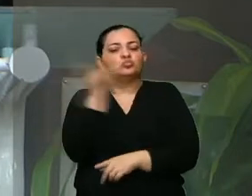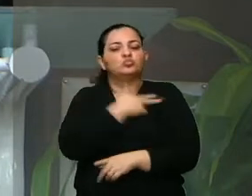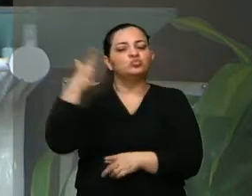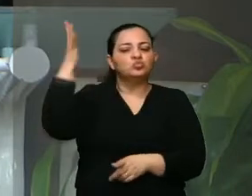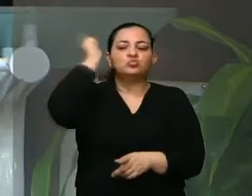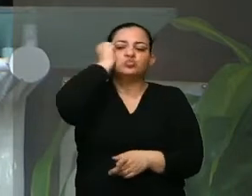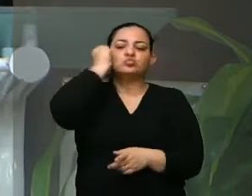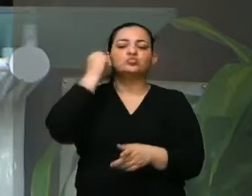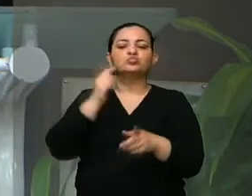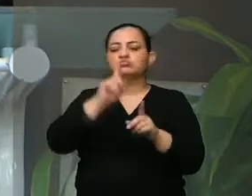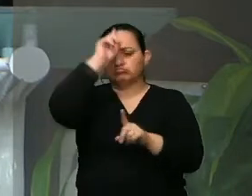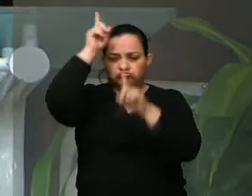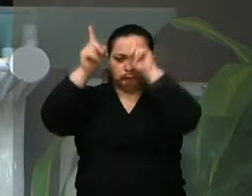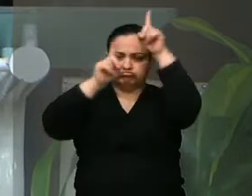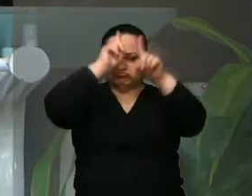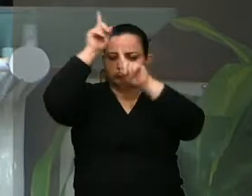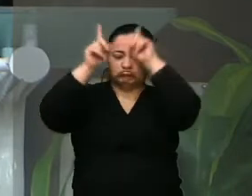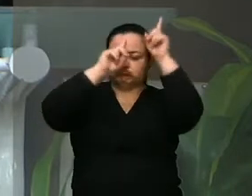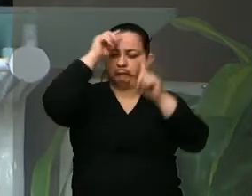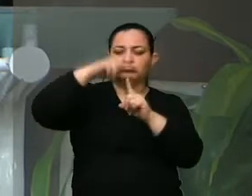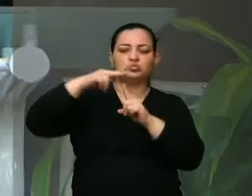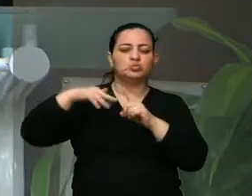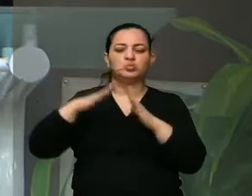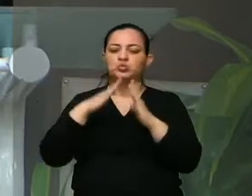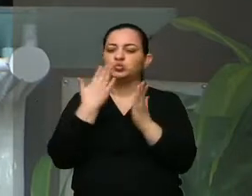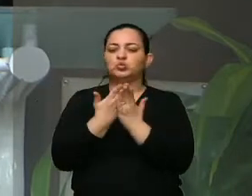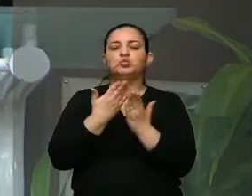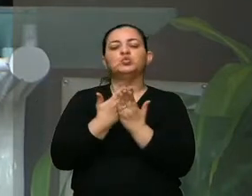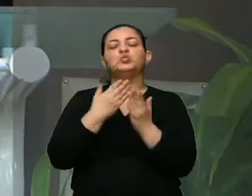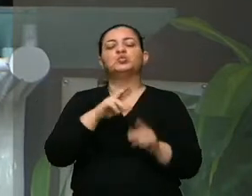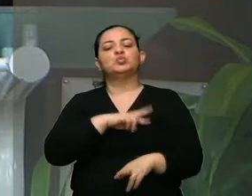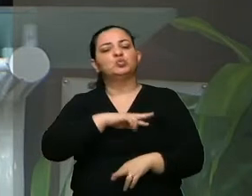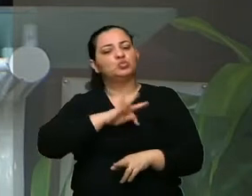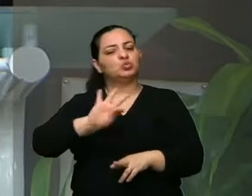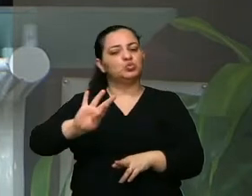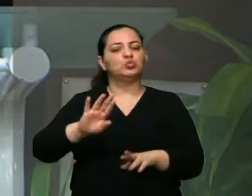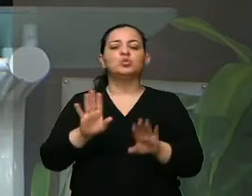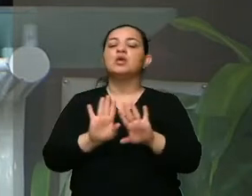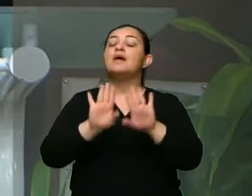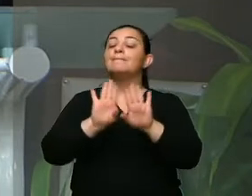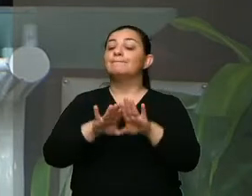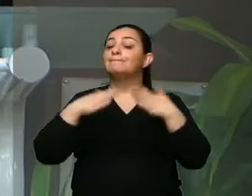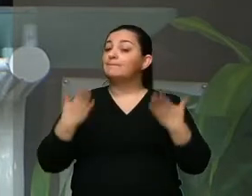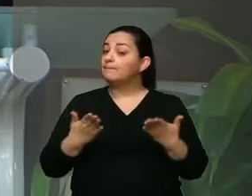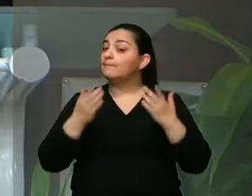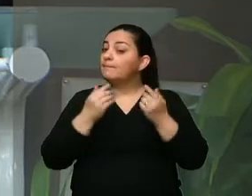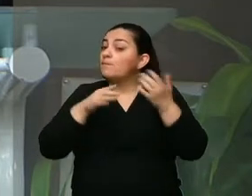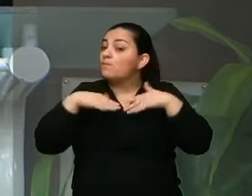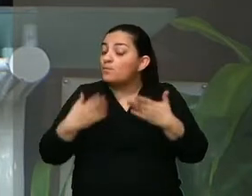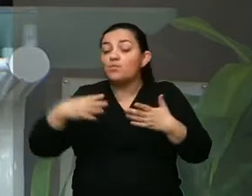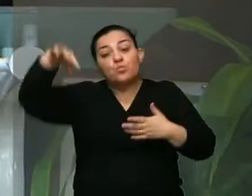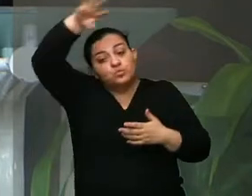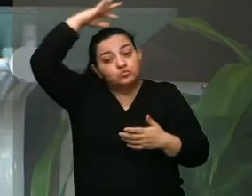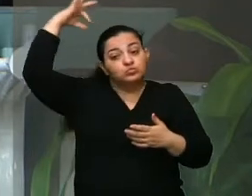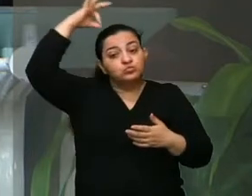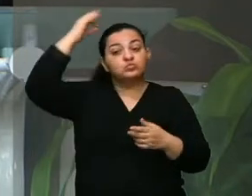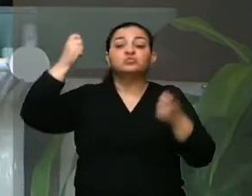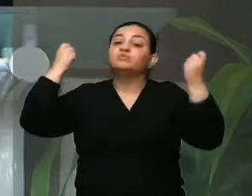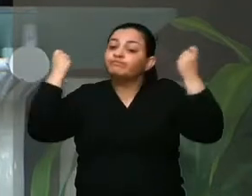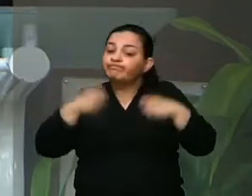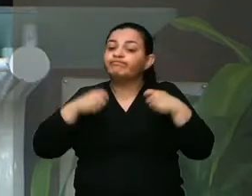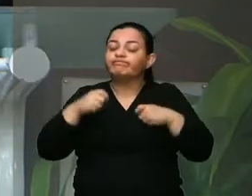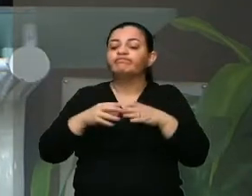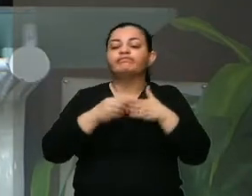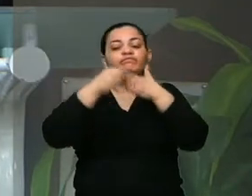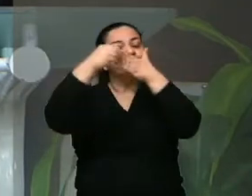espécie de ideia todos os tipos de escolas e tecnologias e tudo mais quando o espírito santo devia estar